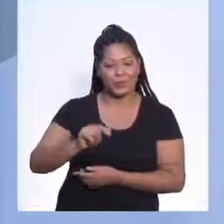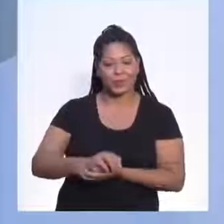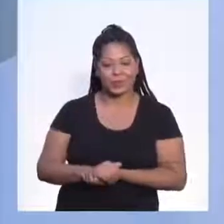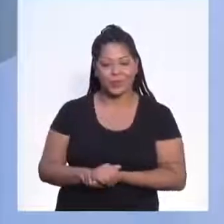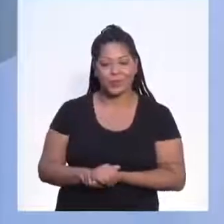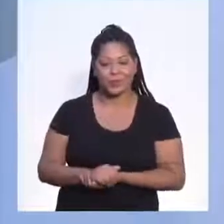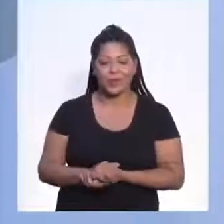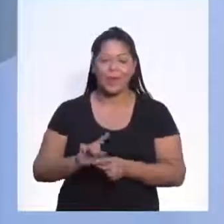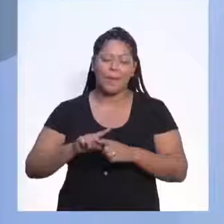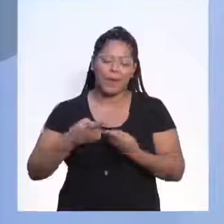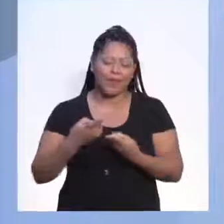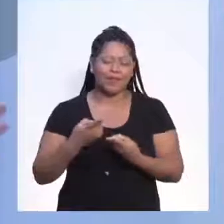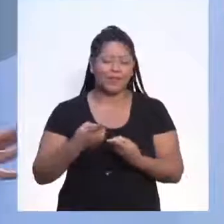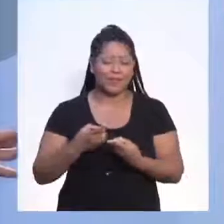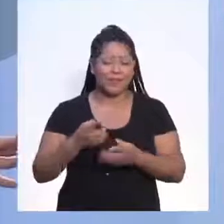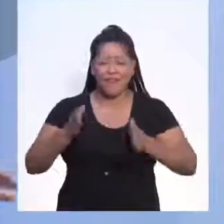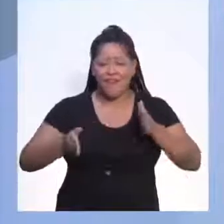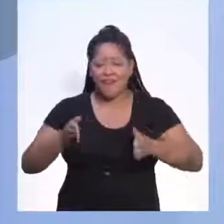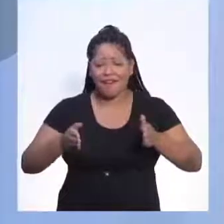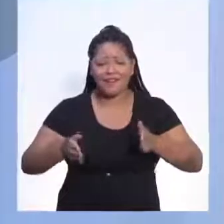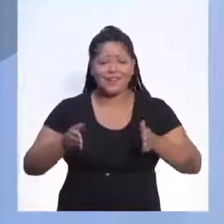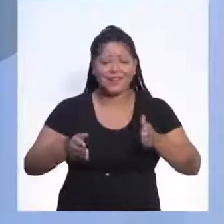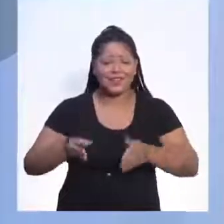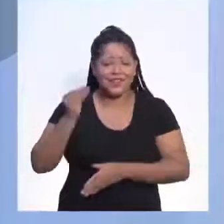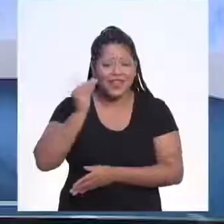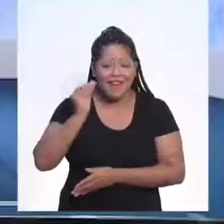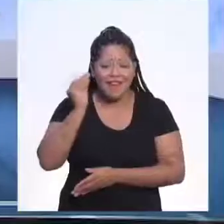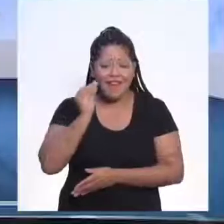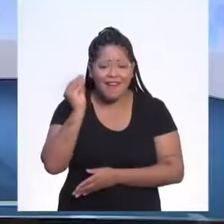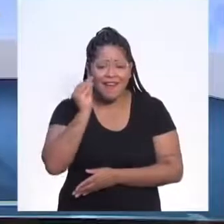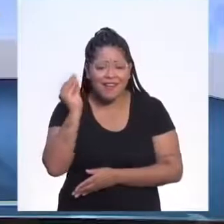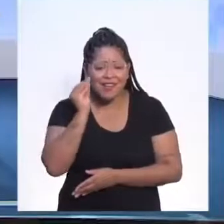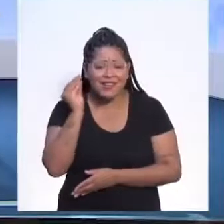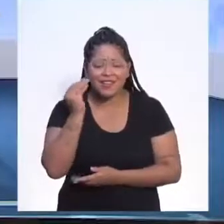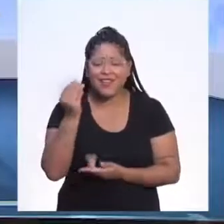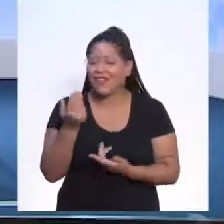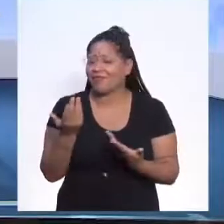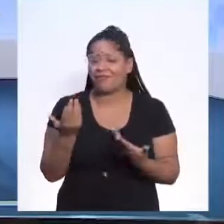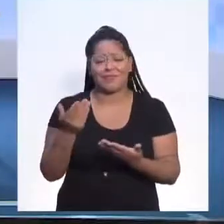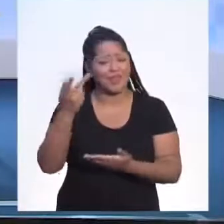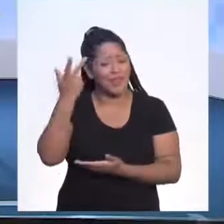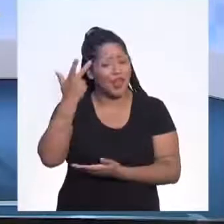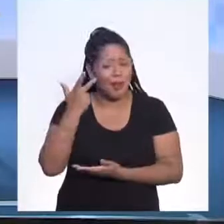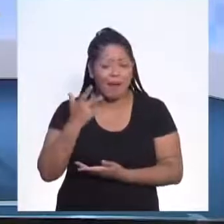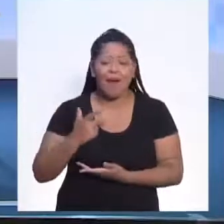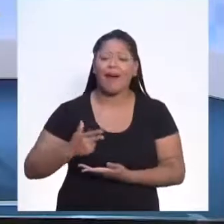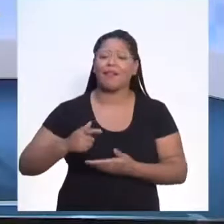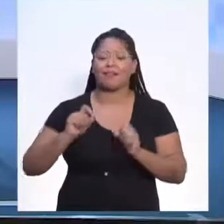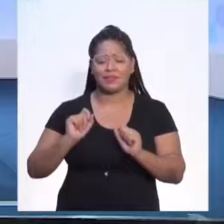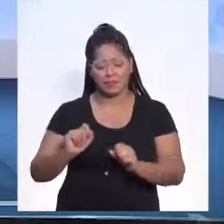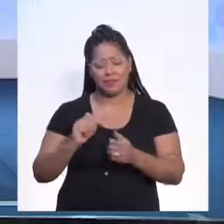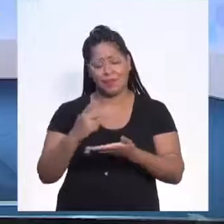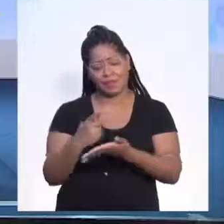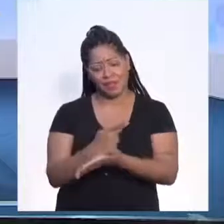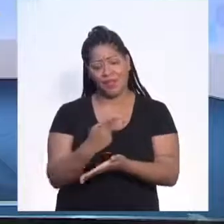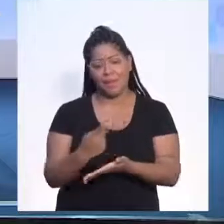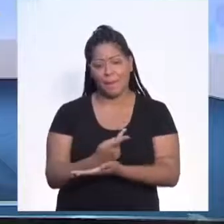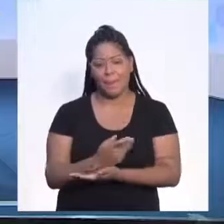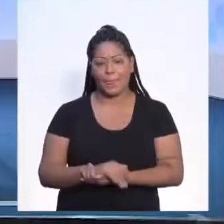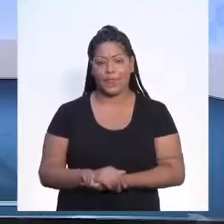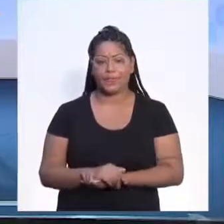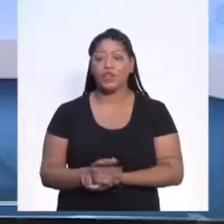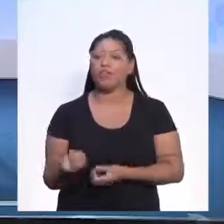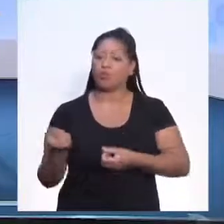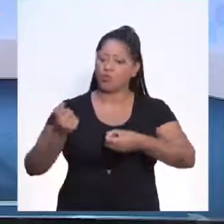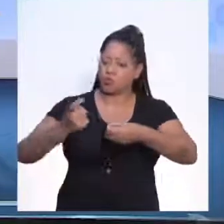é assim mesmo. Mas, assim, até terminar a aula, eu quero ver um rosto aqui. Por favor. Meu projeto agora é esse. Se não conseguir, eu volto nessa aula. Eu volto, a